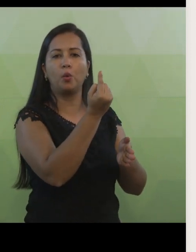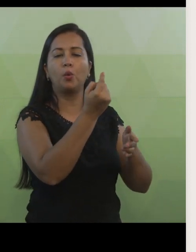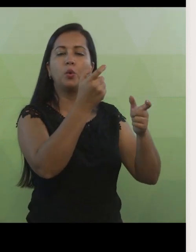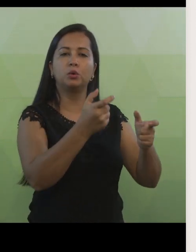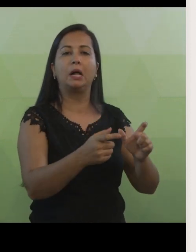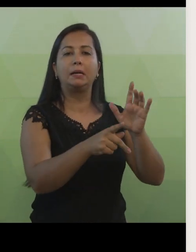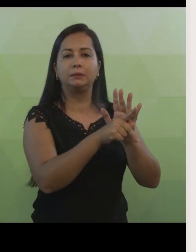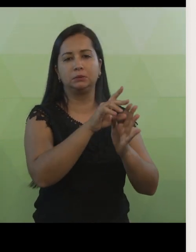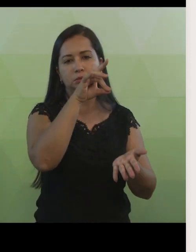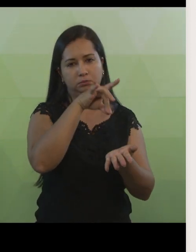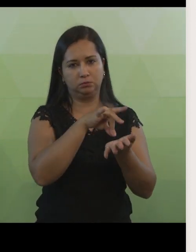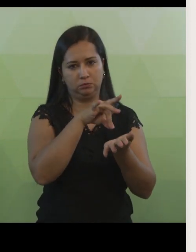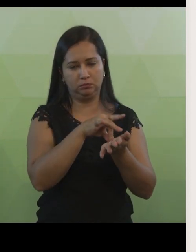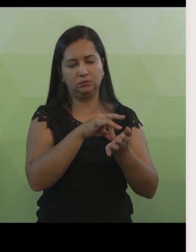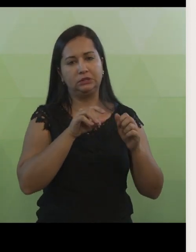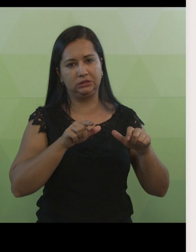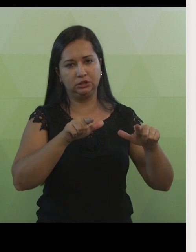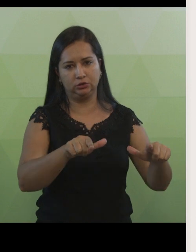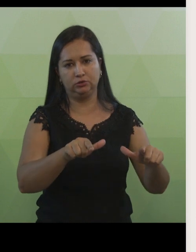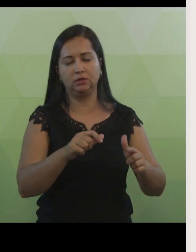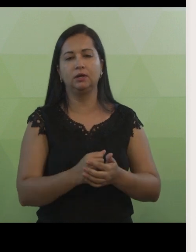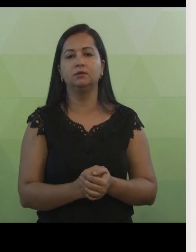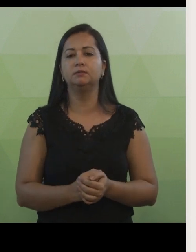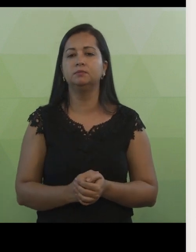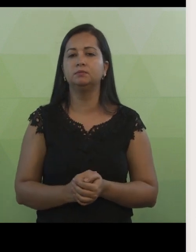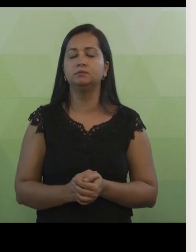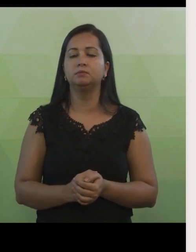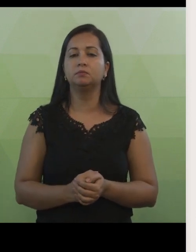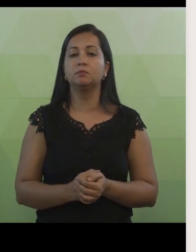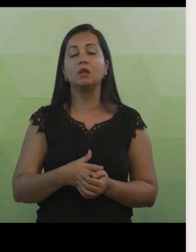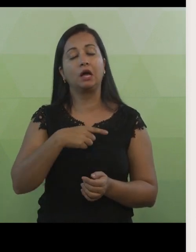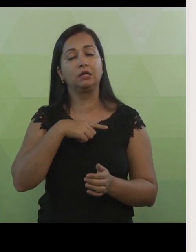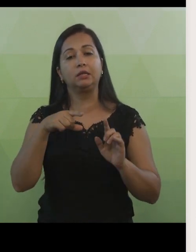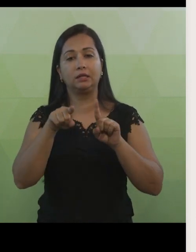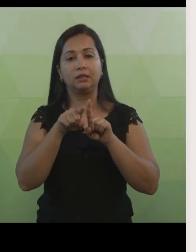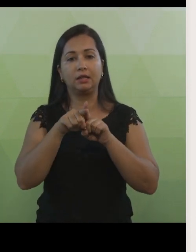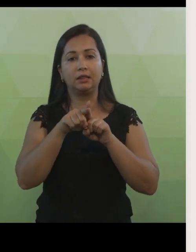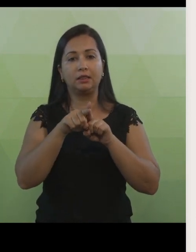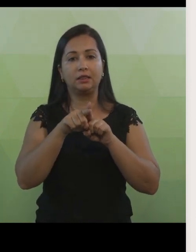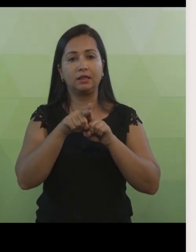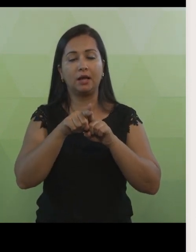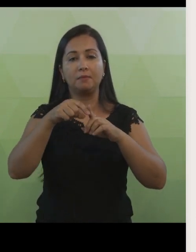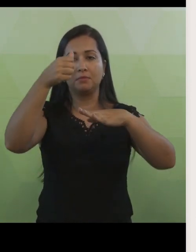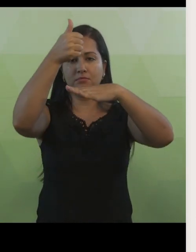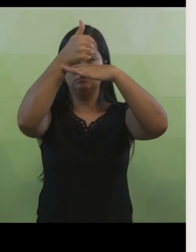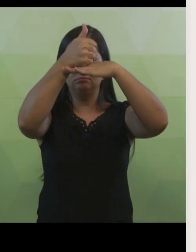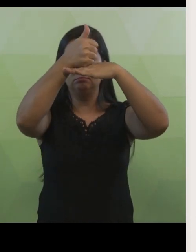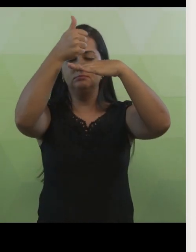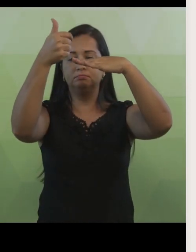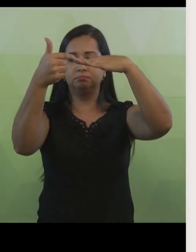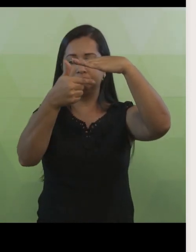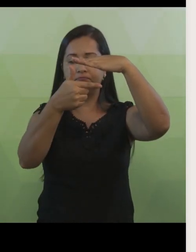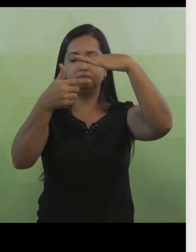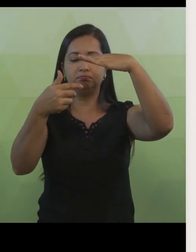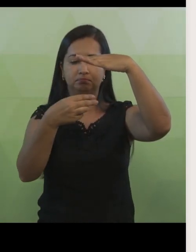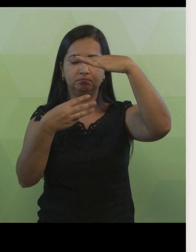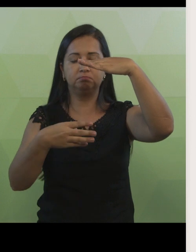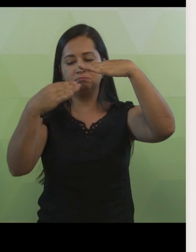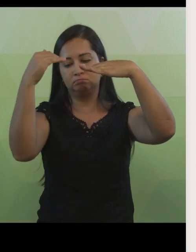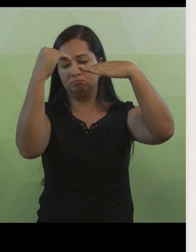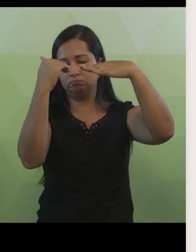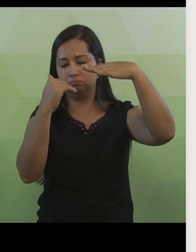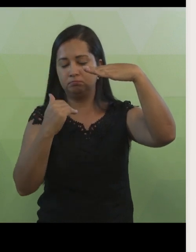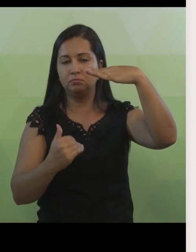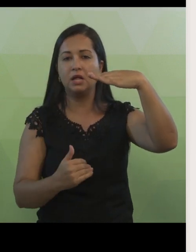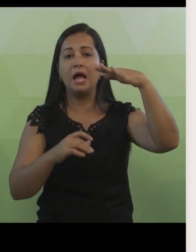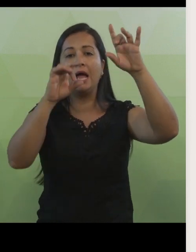todos se reportam a única autoridade certificadora. Modelo hierárquico. Existe uma hierarquia de autoridades e uma autoridade definida